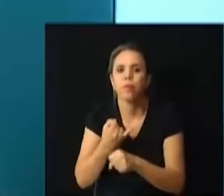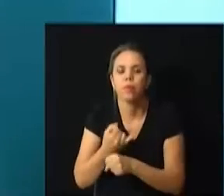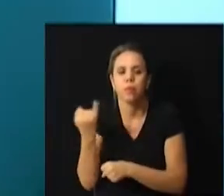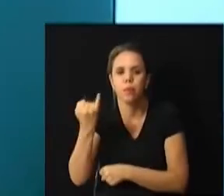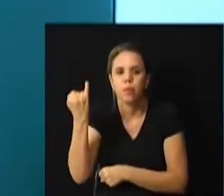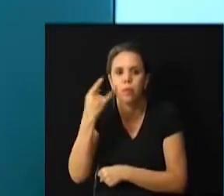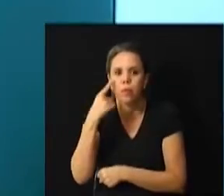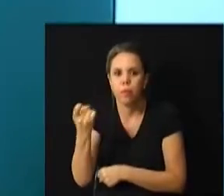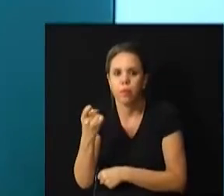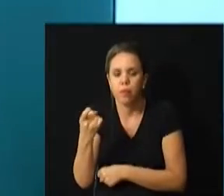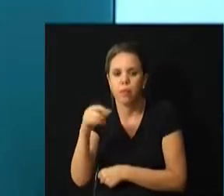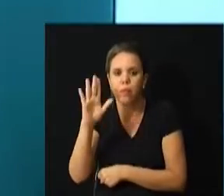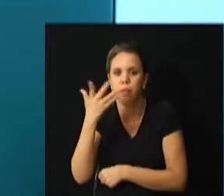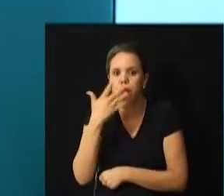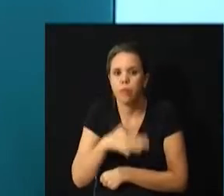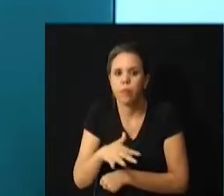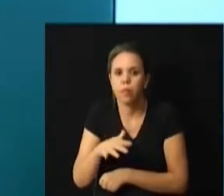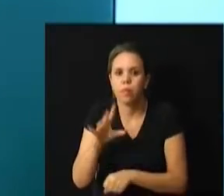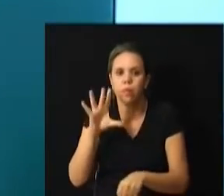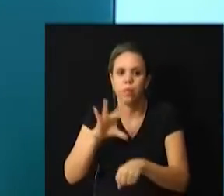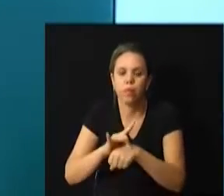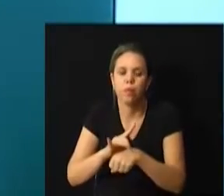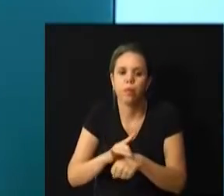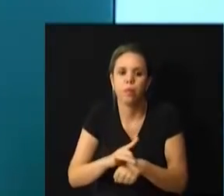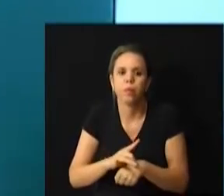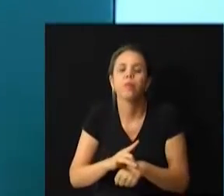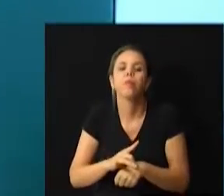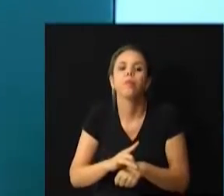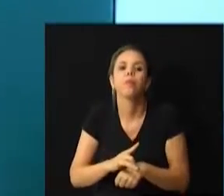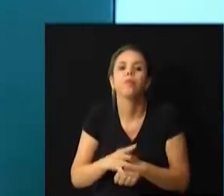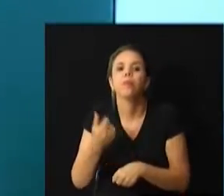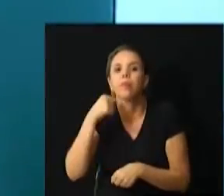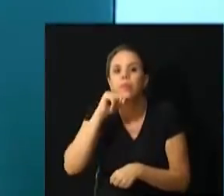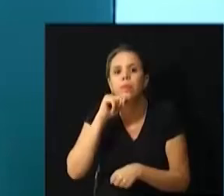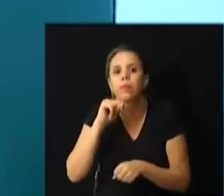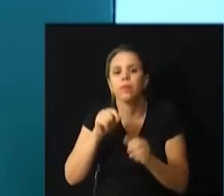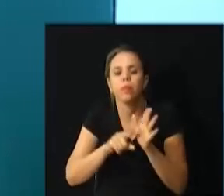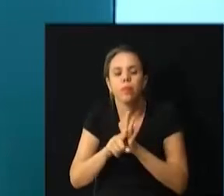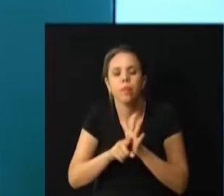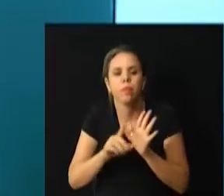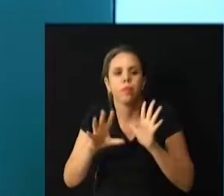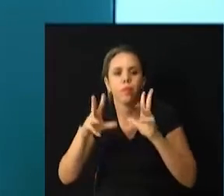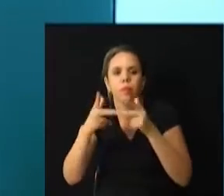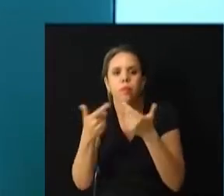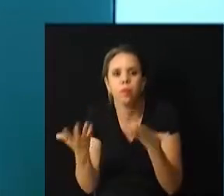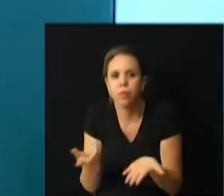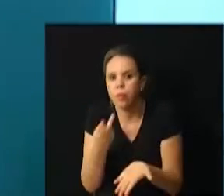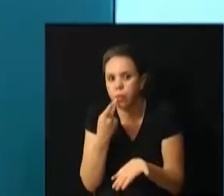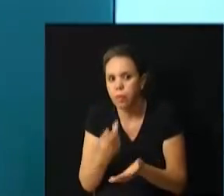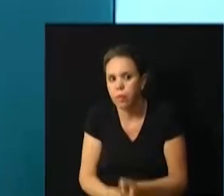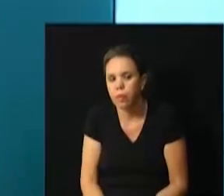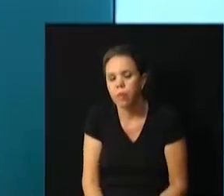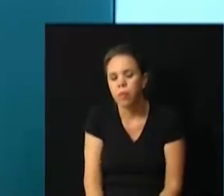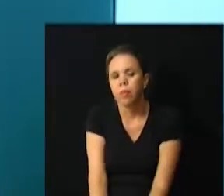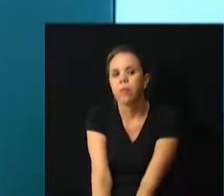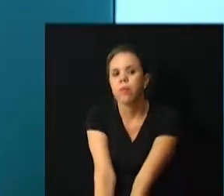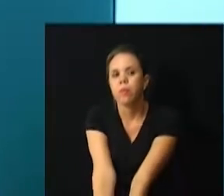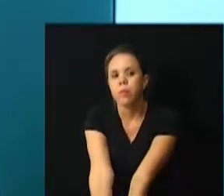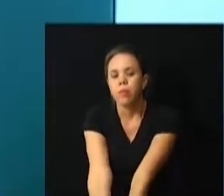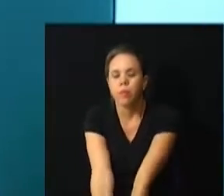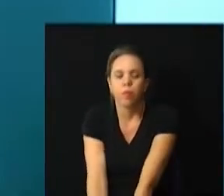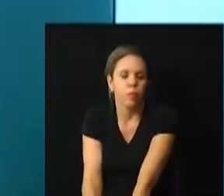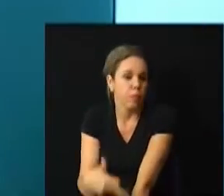alguns sites importantes, né? Um site chamado Criança Segura, né? Tem mais ou menos tudo isso que eu falei aqui agora,